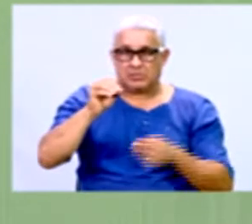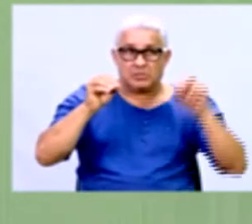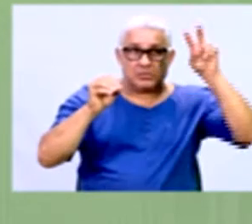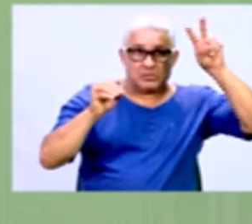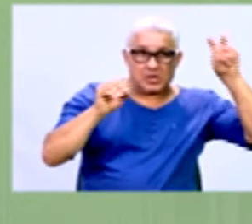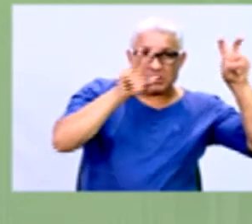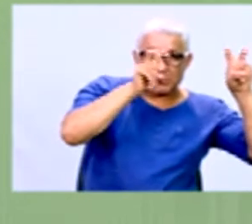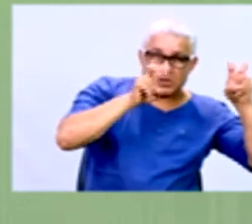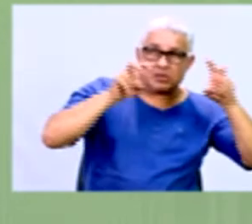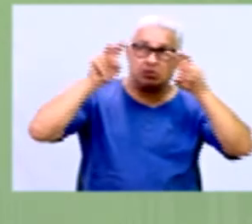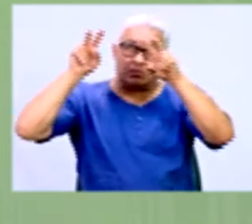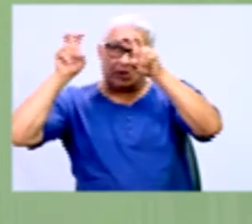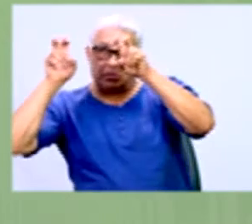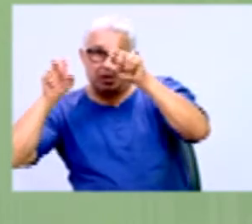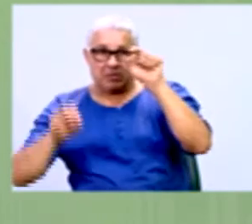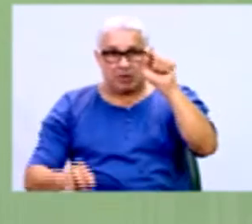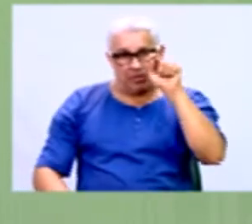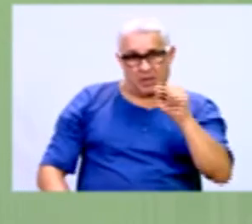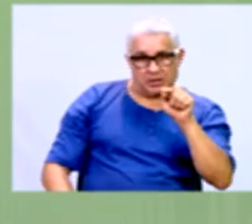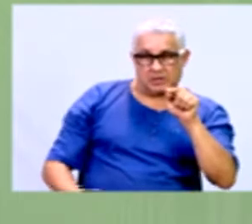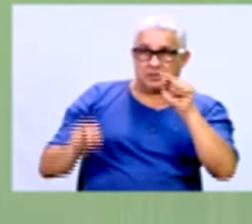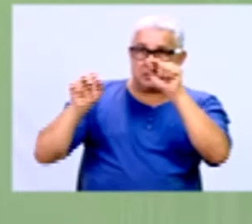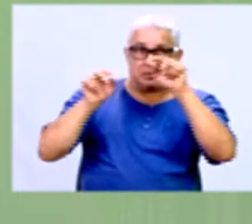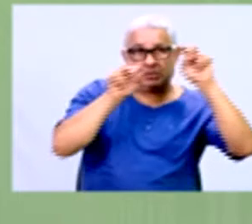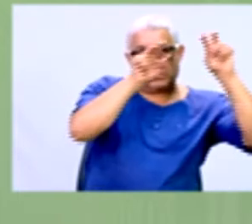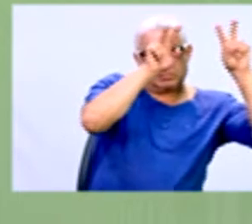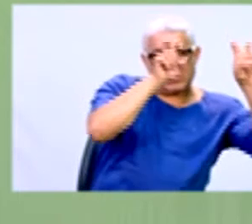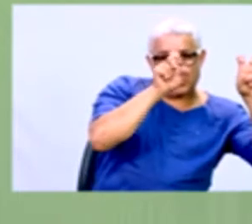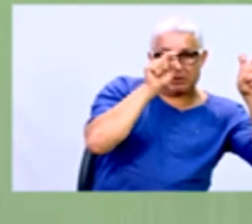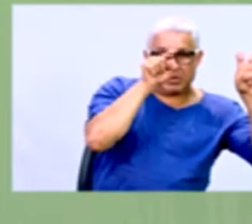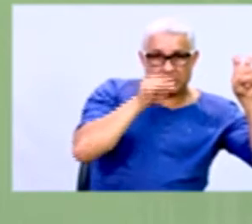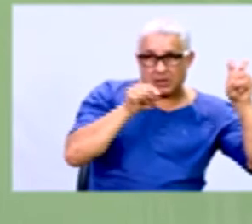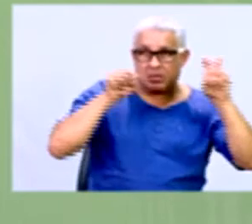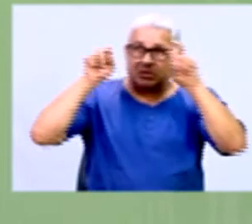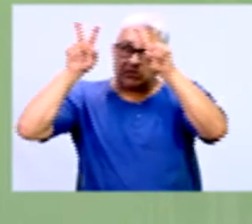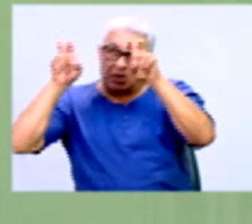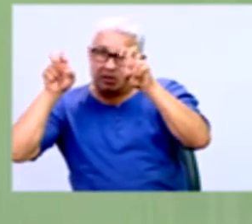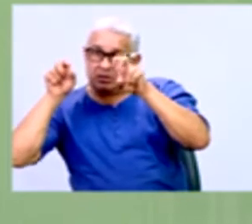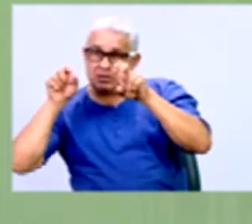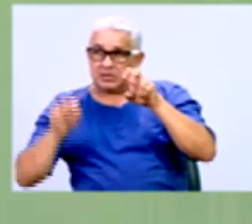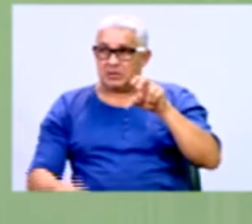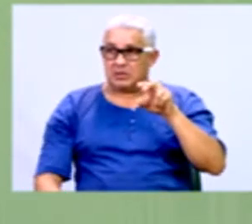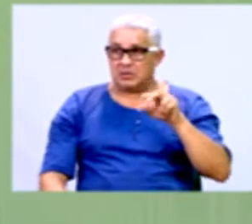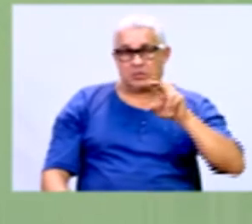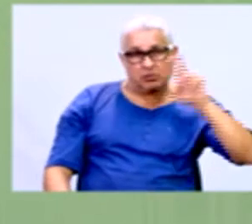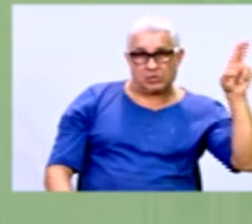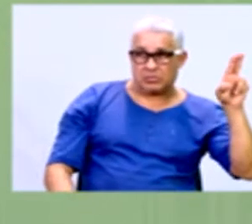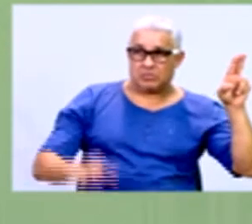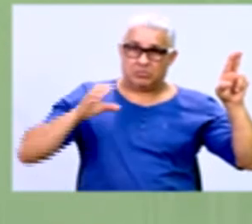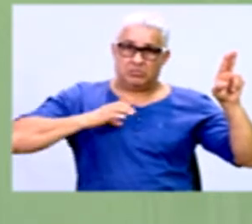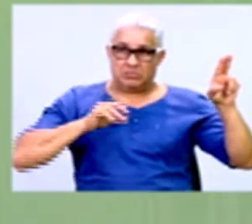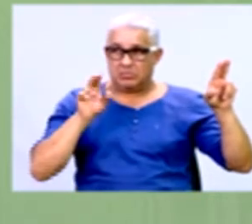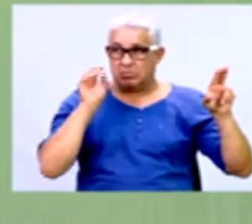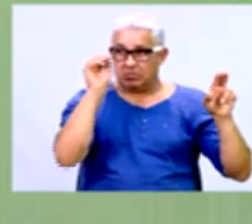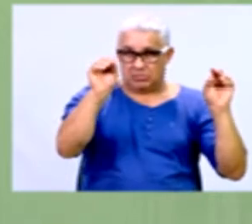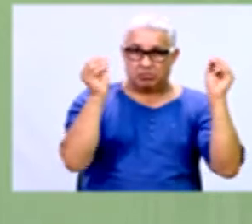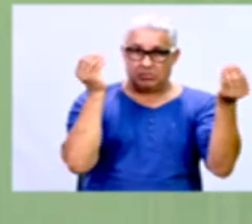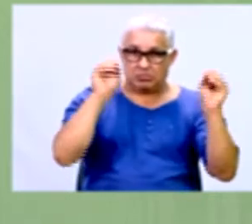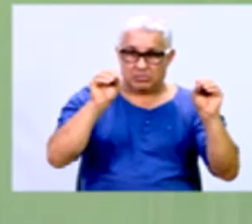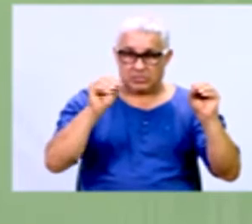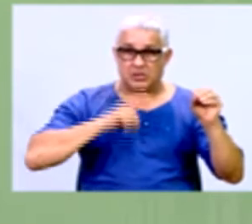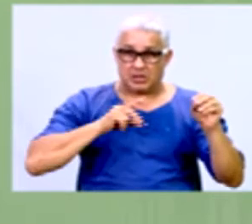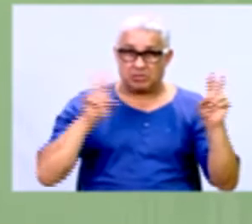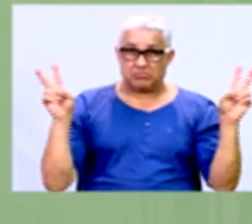pontos, né, como está aqui na cidade e no nome, certo? E eles possuem um valor. Esse valor está entre aspas,